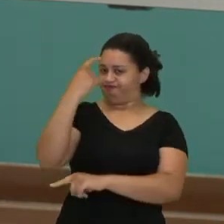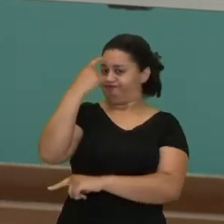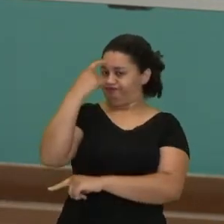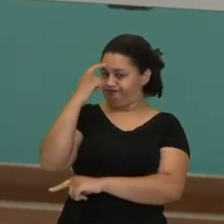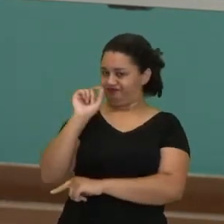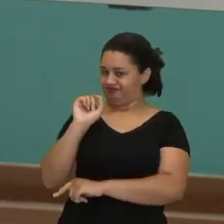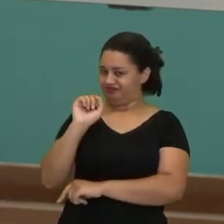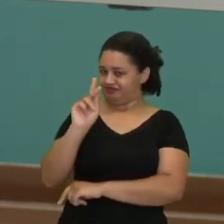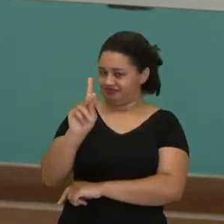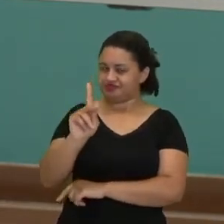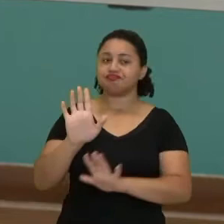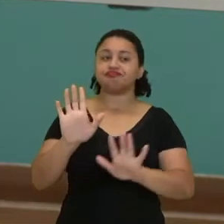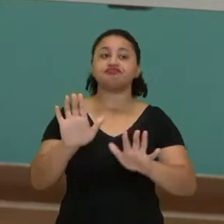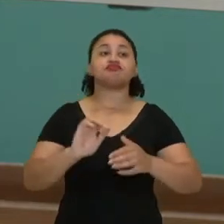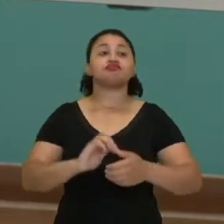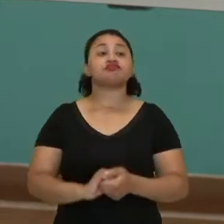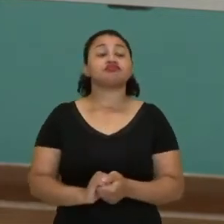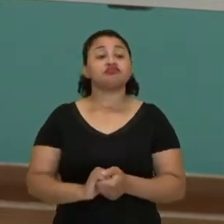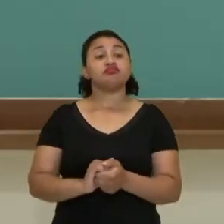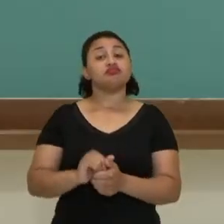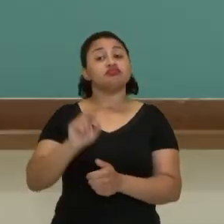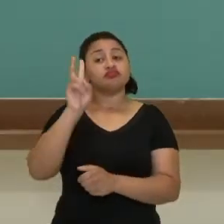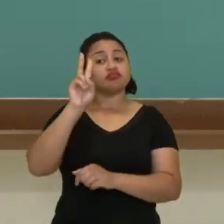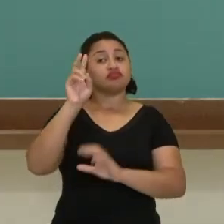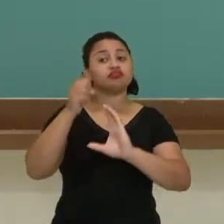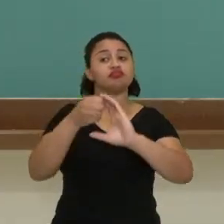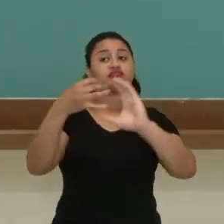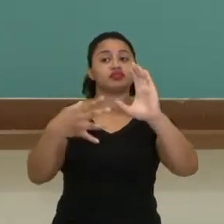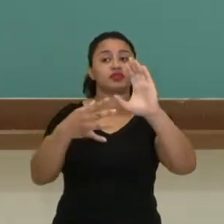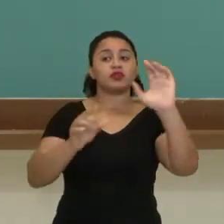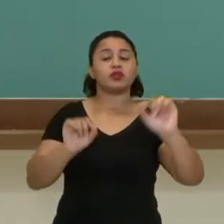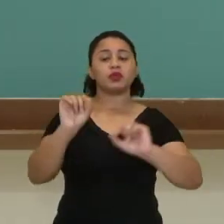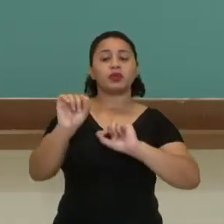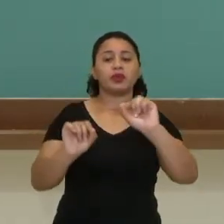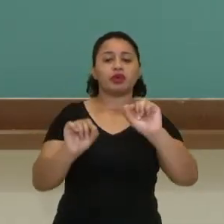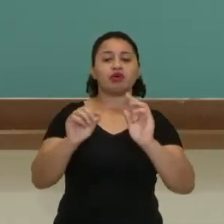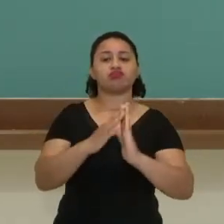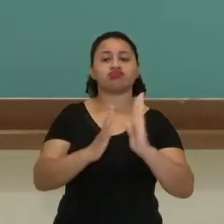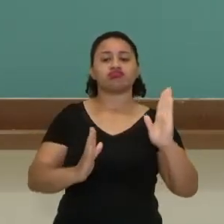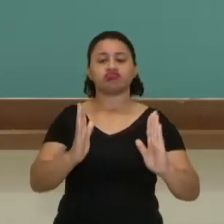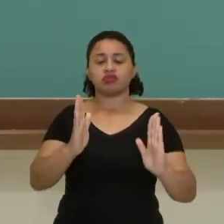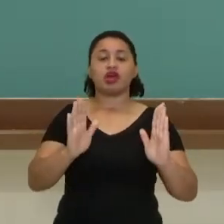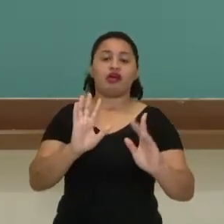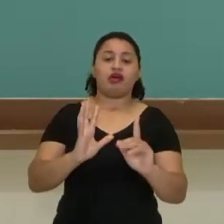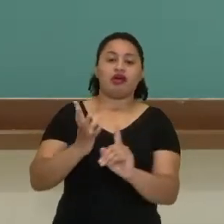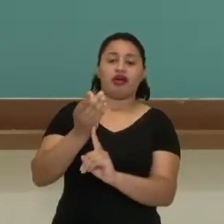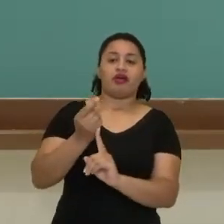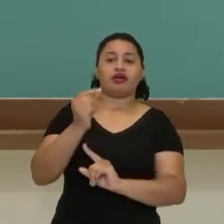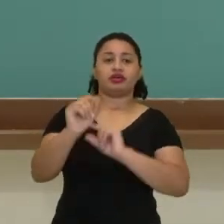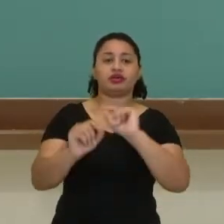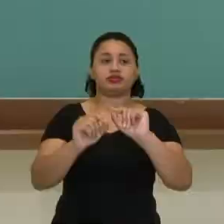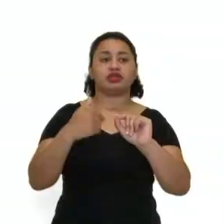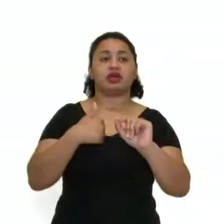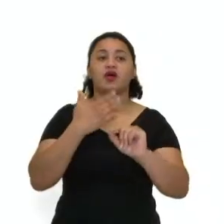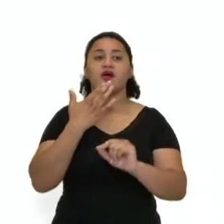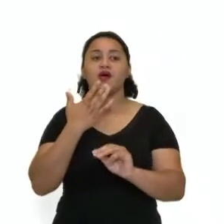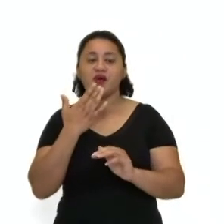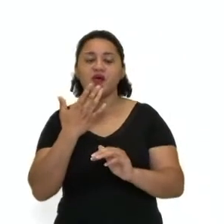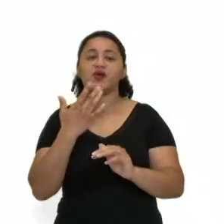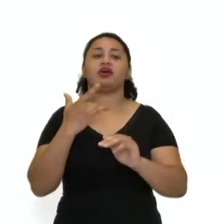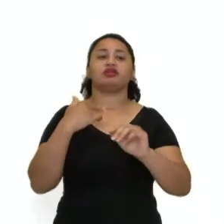Vamos lá. Bom, relembrando as características desse movimento artístico. As tonalidades que os